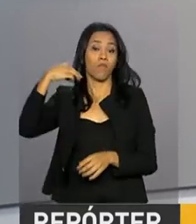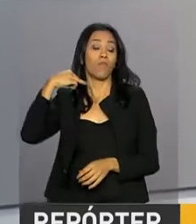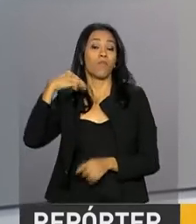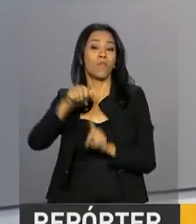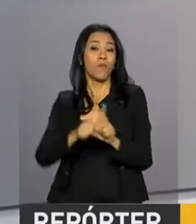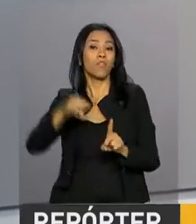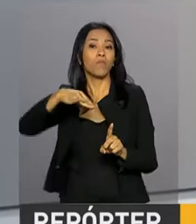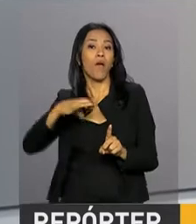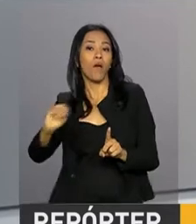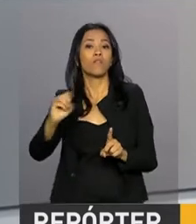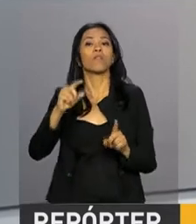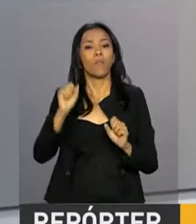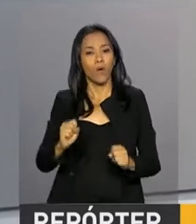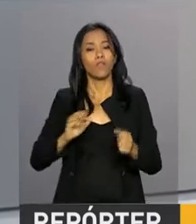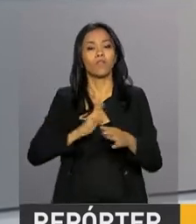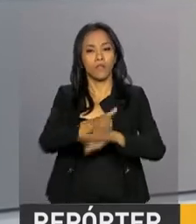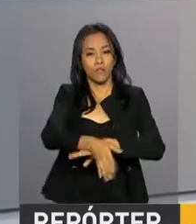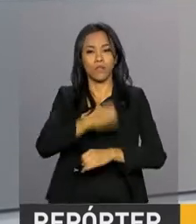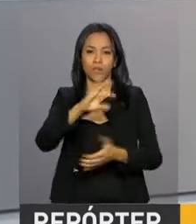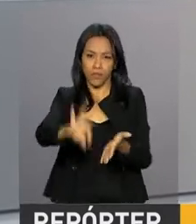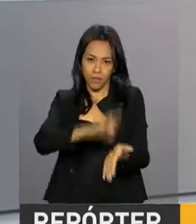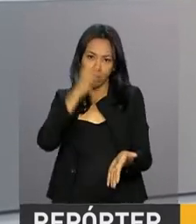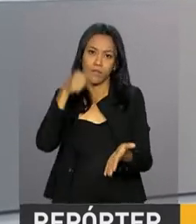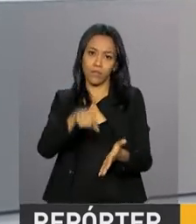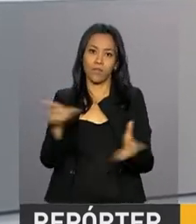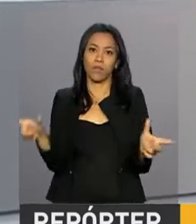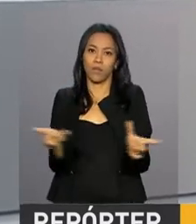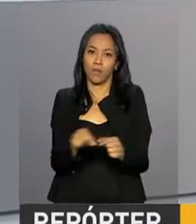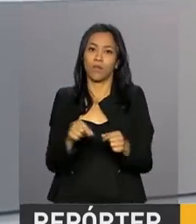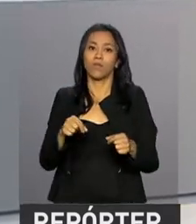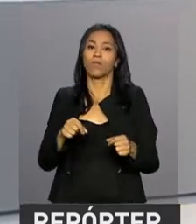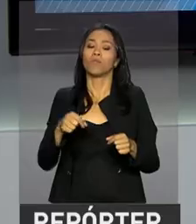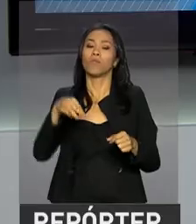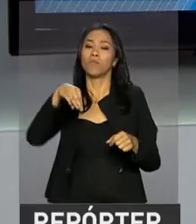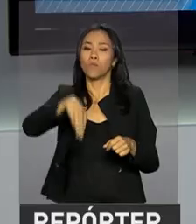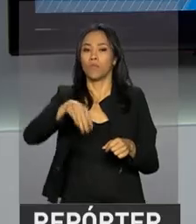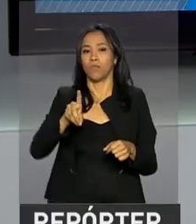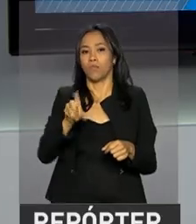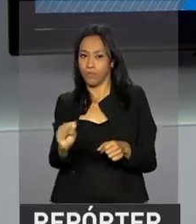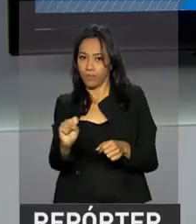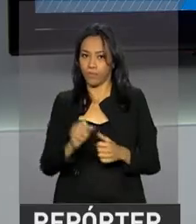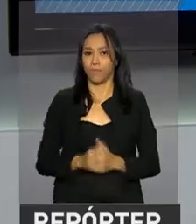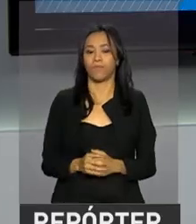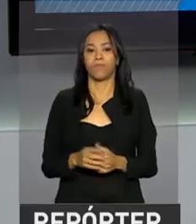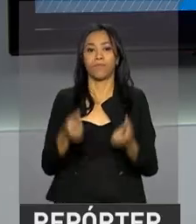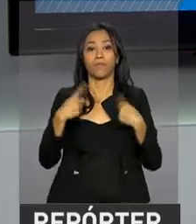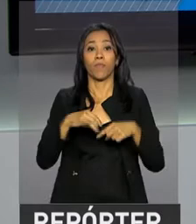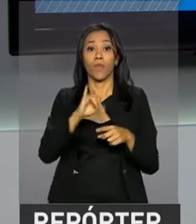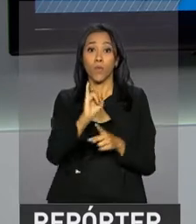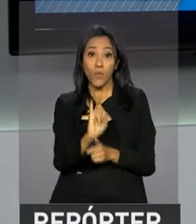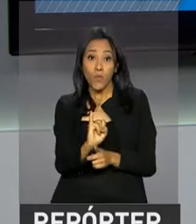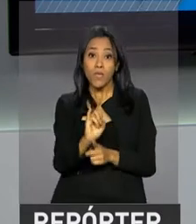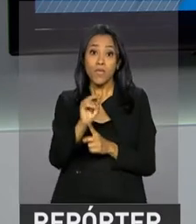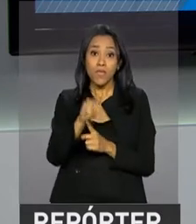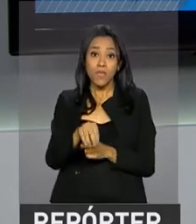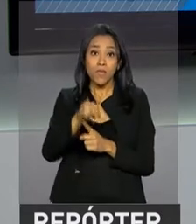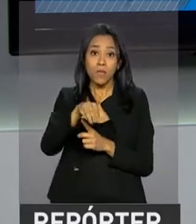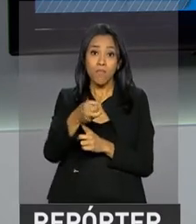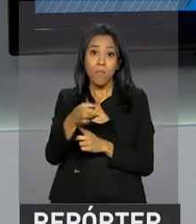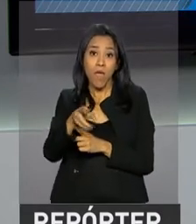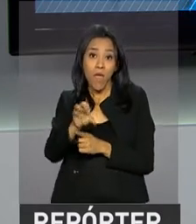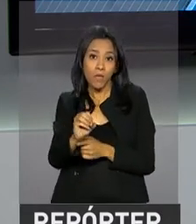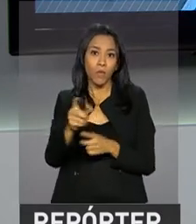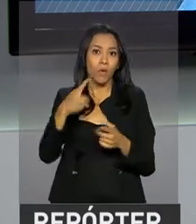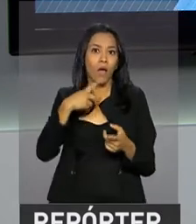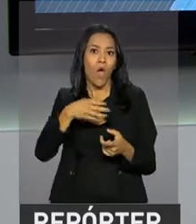se cadastrar no portal progredir do ministério do desenvolvimento social o inmetro dá dicas para quem quer poupar